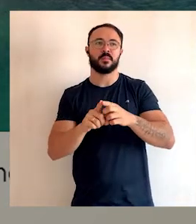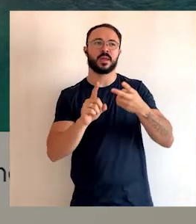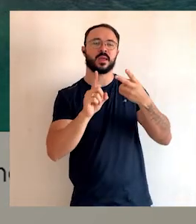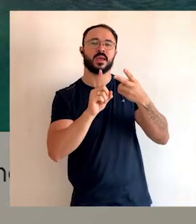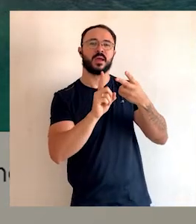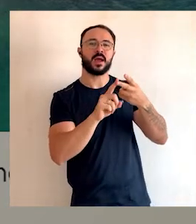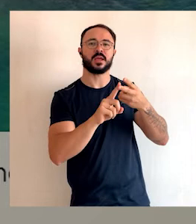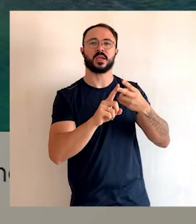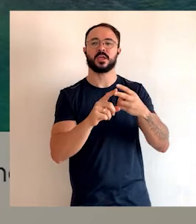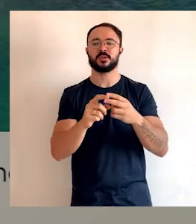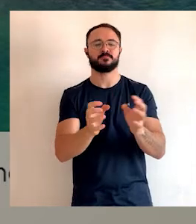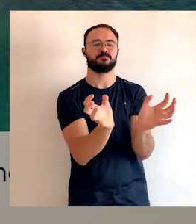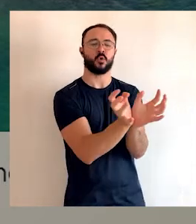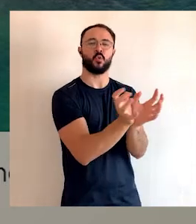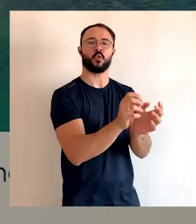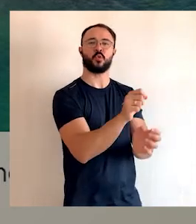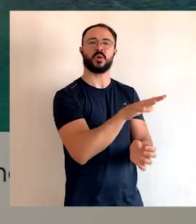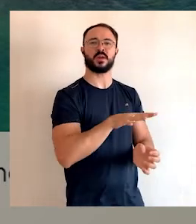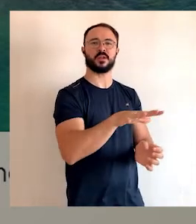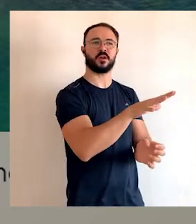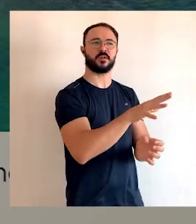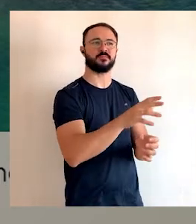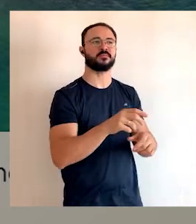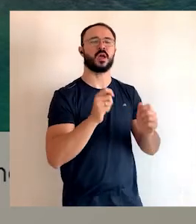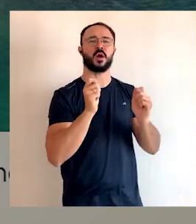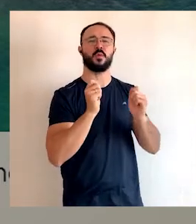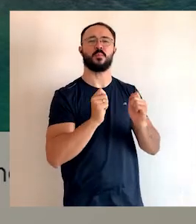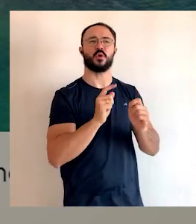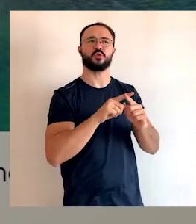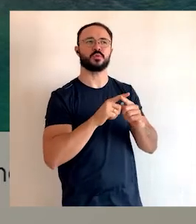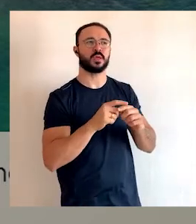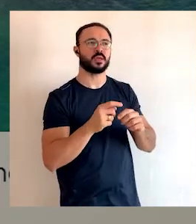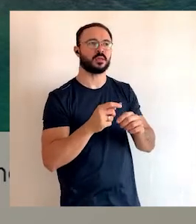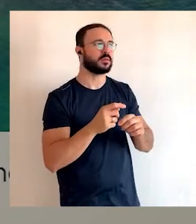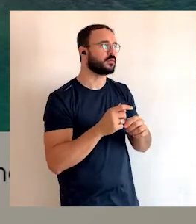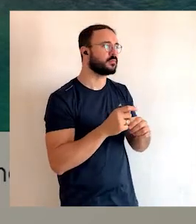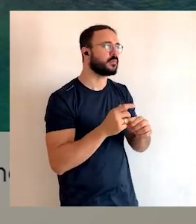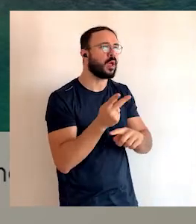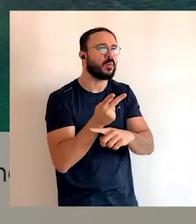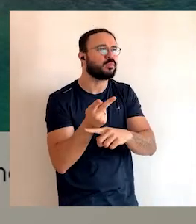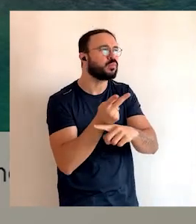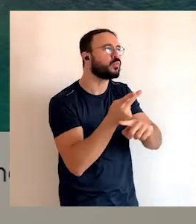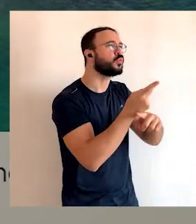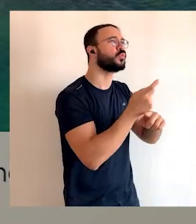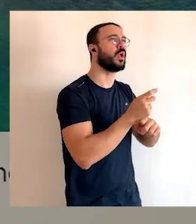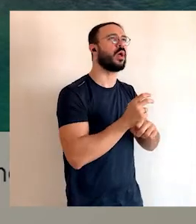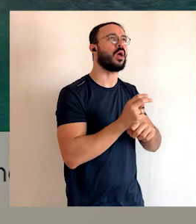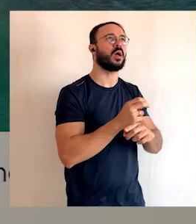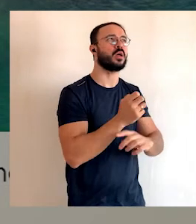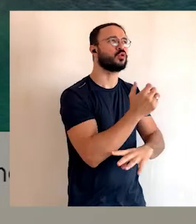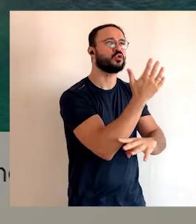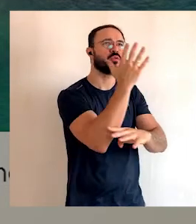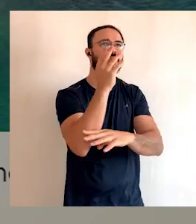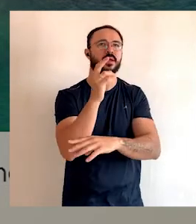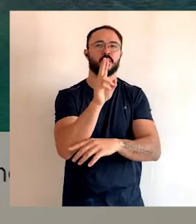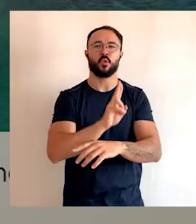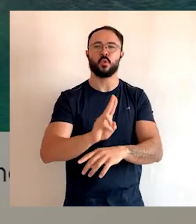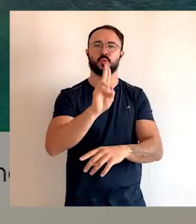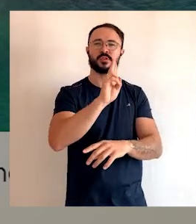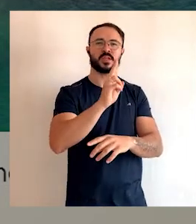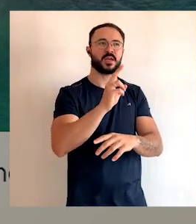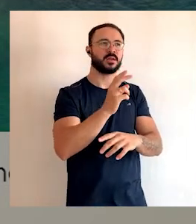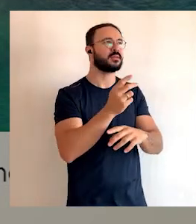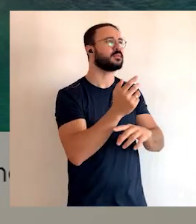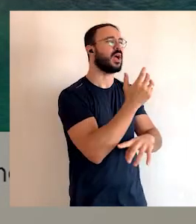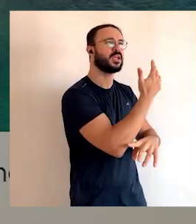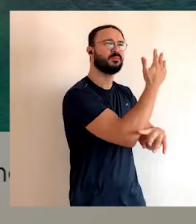sustentável. Aqui é permitido a exploração sustentável da região, a utilização dos produtos da floresta, desde que